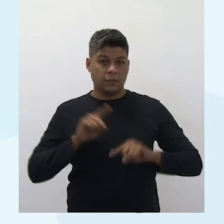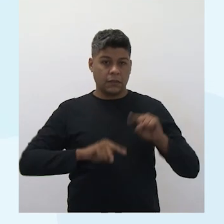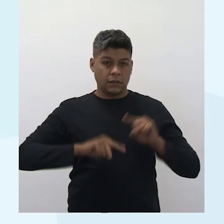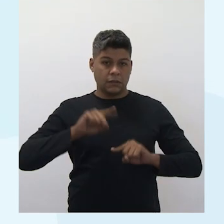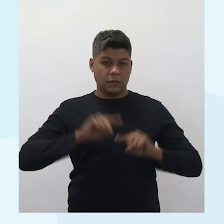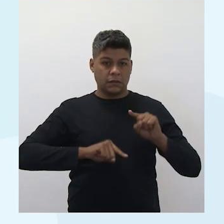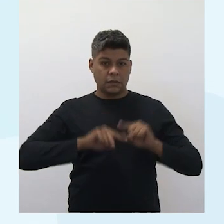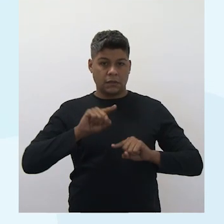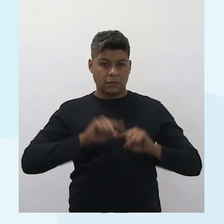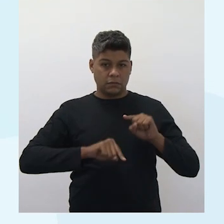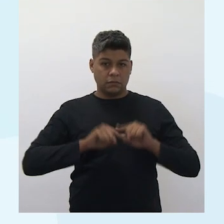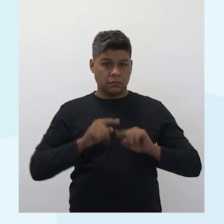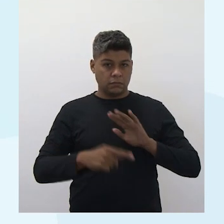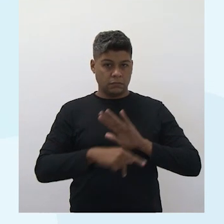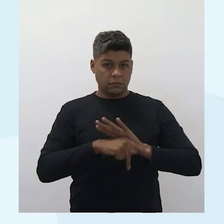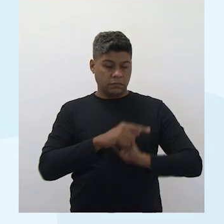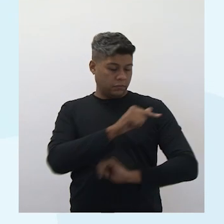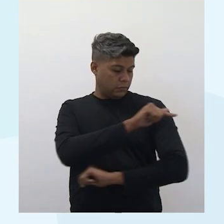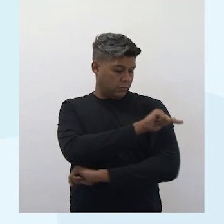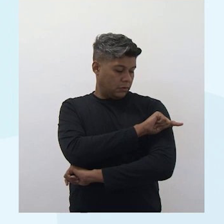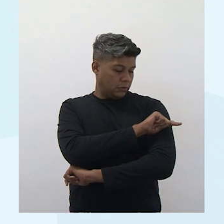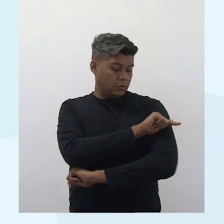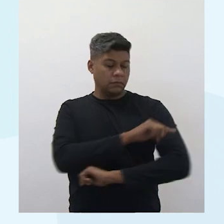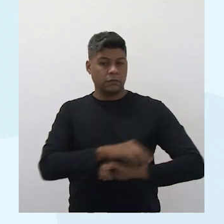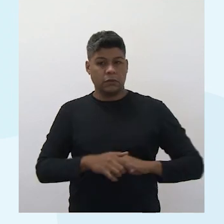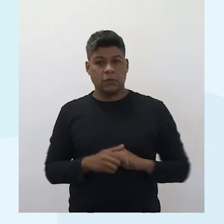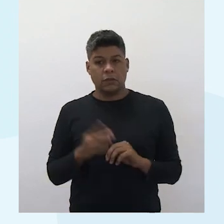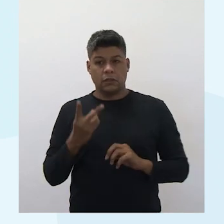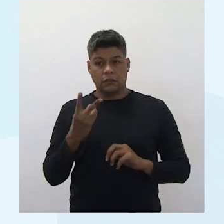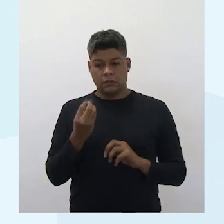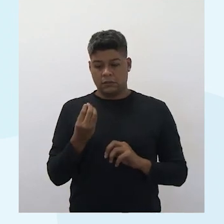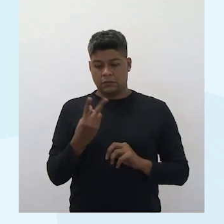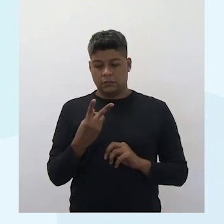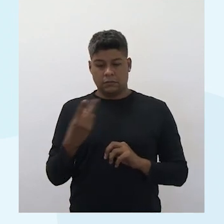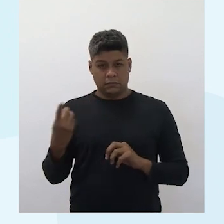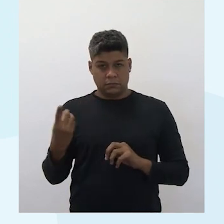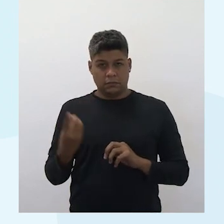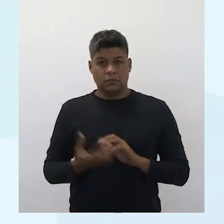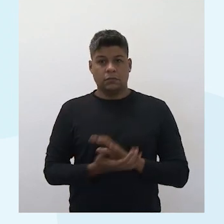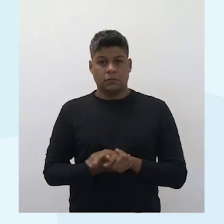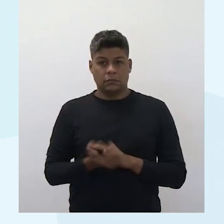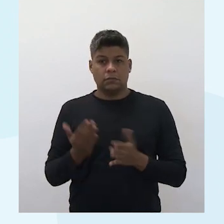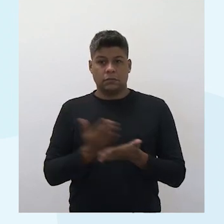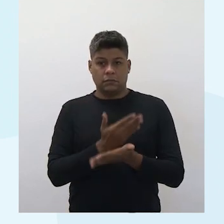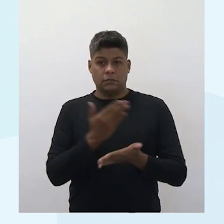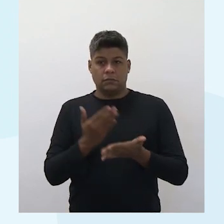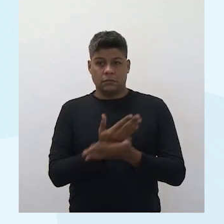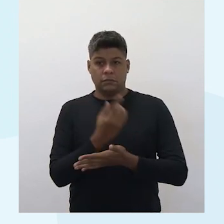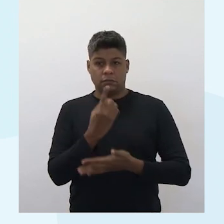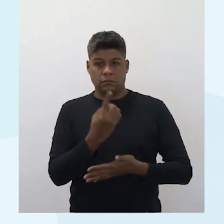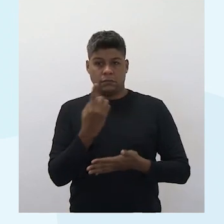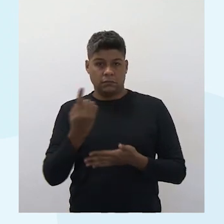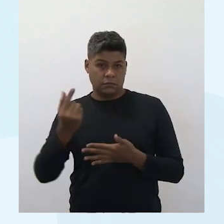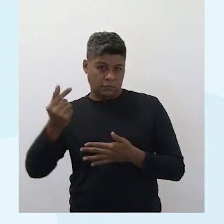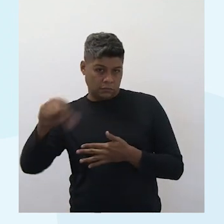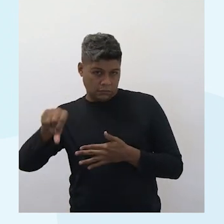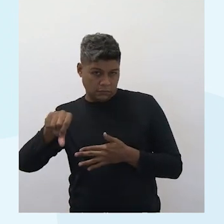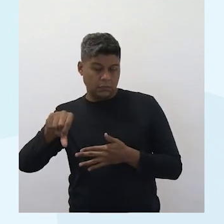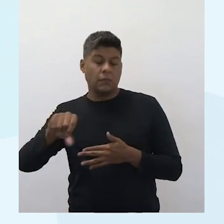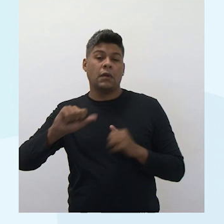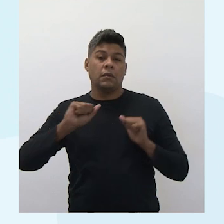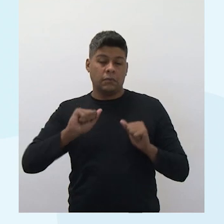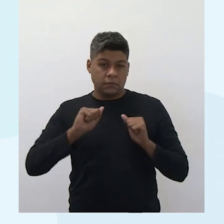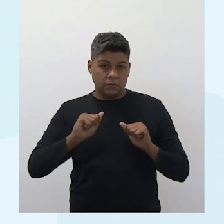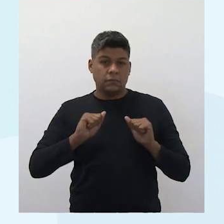currículo ação, lá do 7º ano, né, 2021, da página 119. Nós temos